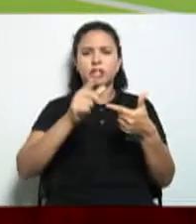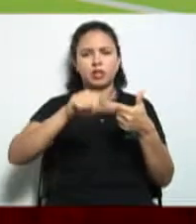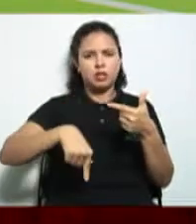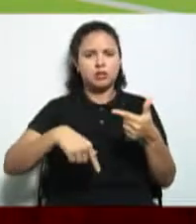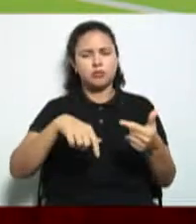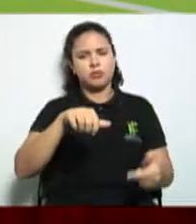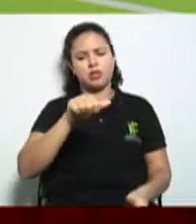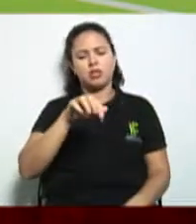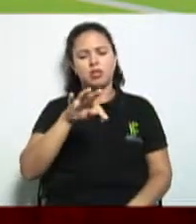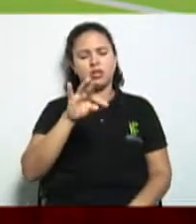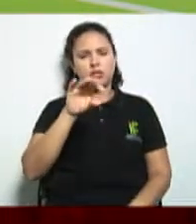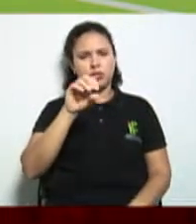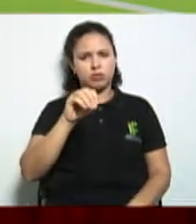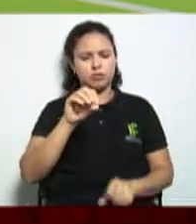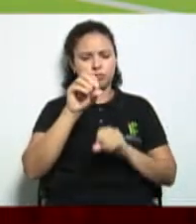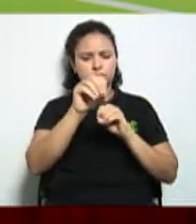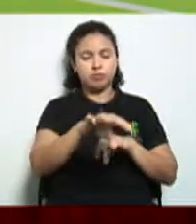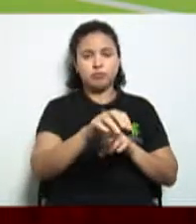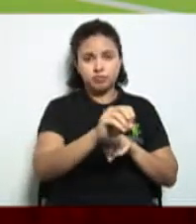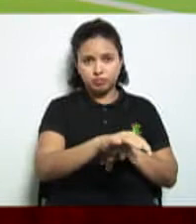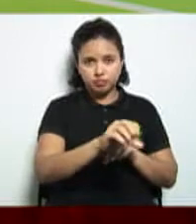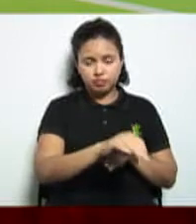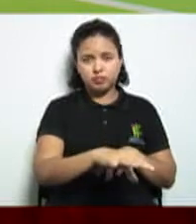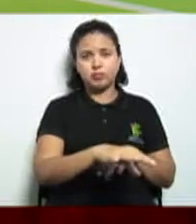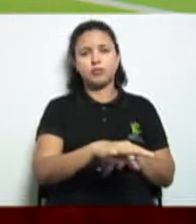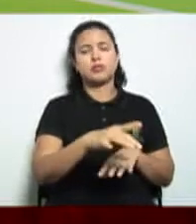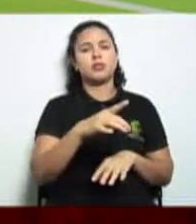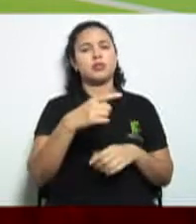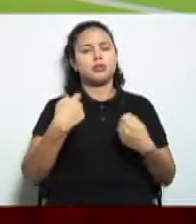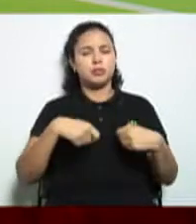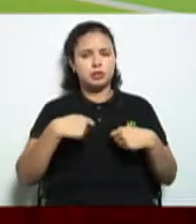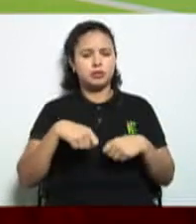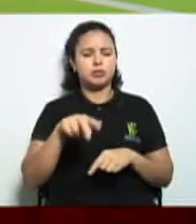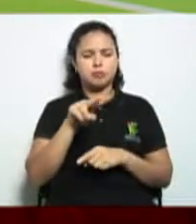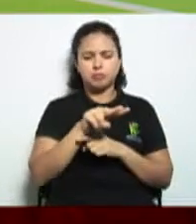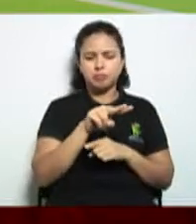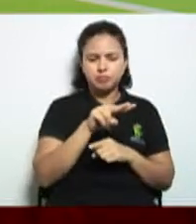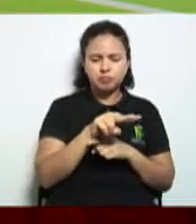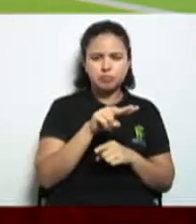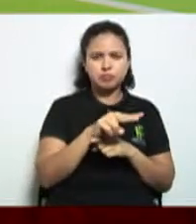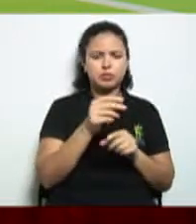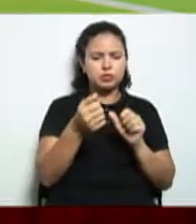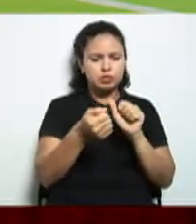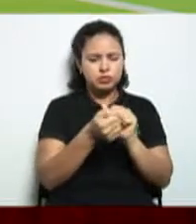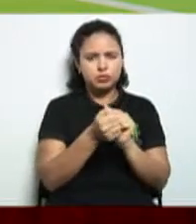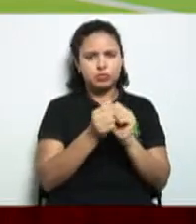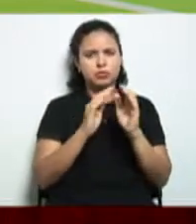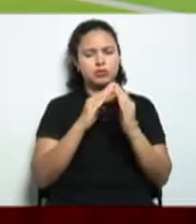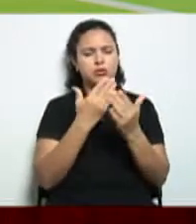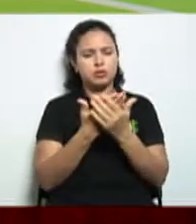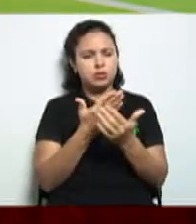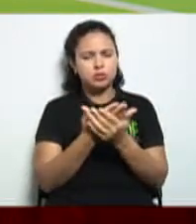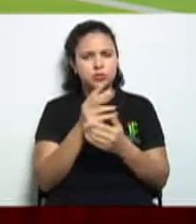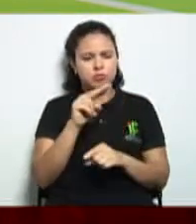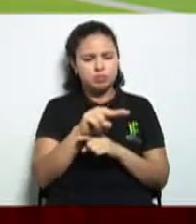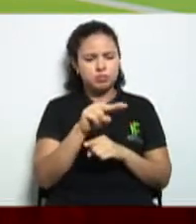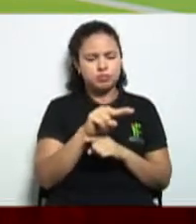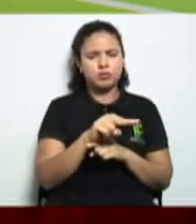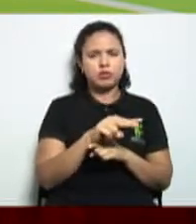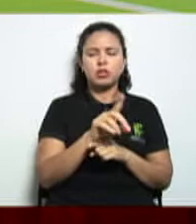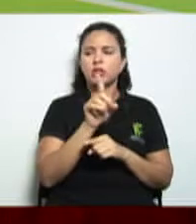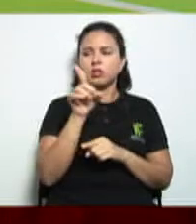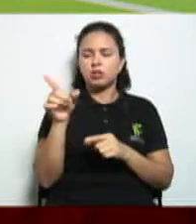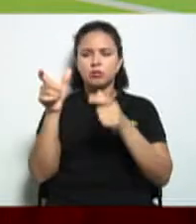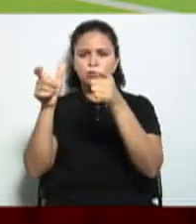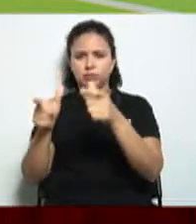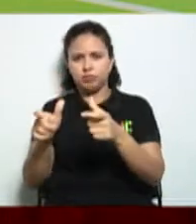educativo. E como ato educativo, ele tem que ser supervisionado, acompanhado pela escola, supervisionado por alguém lá no